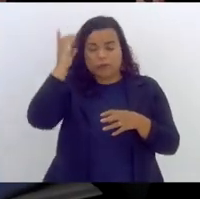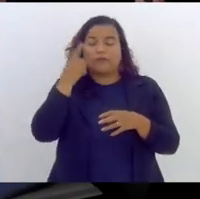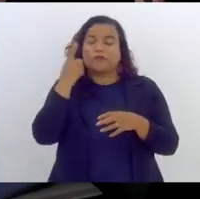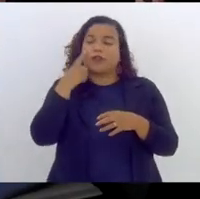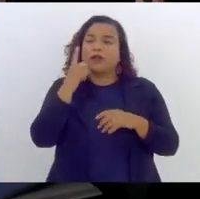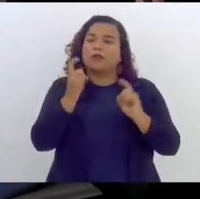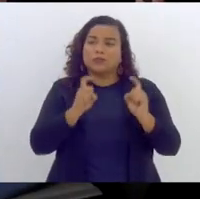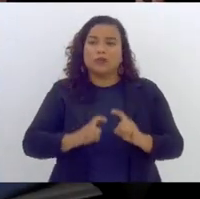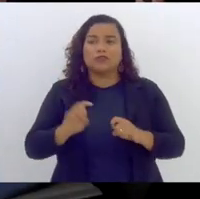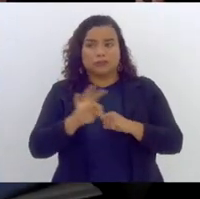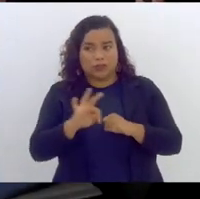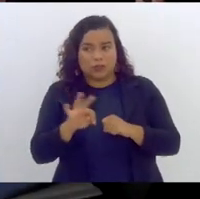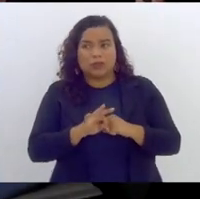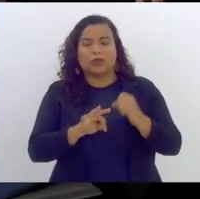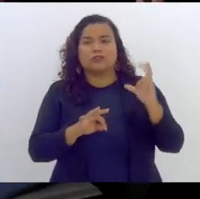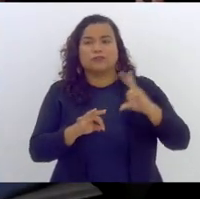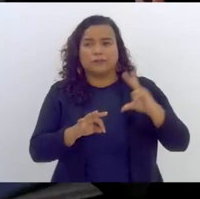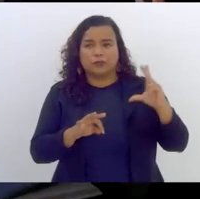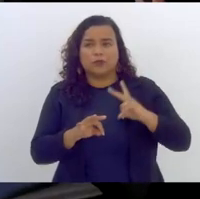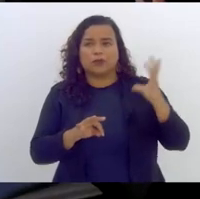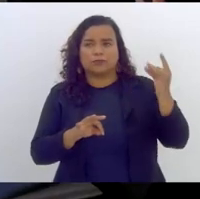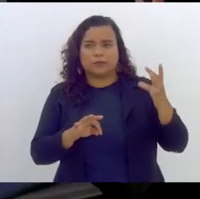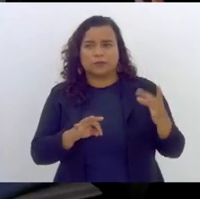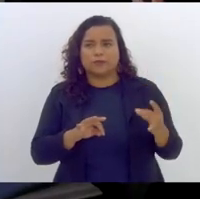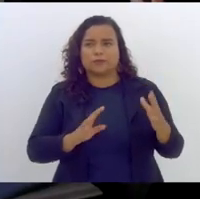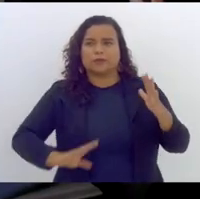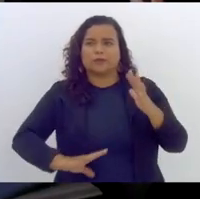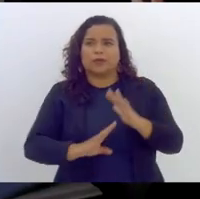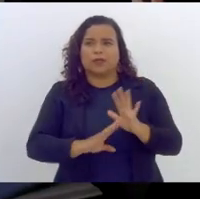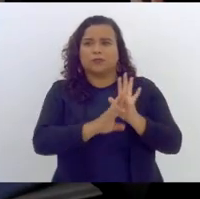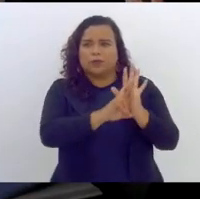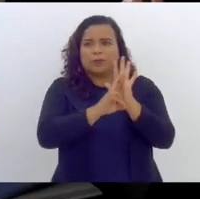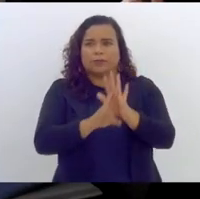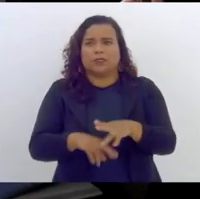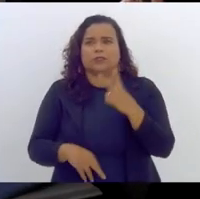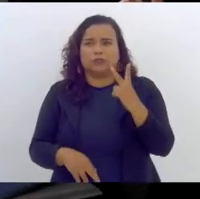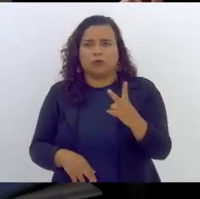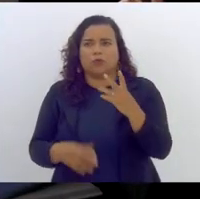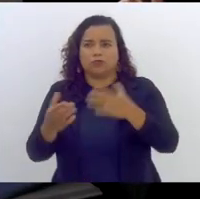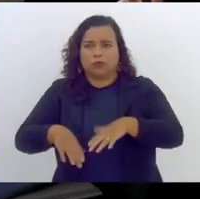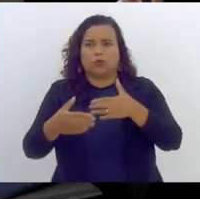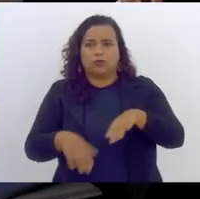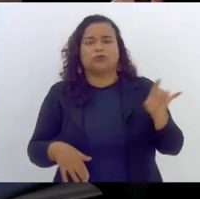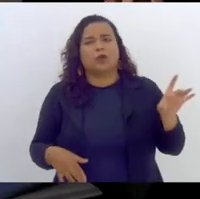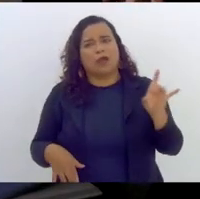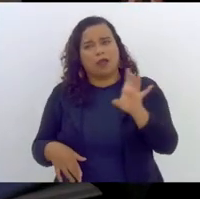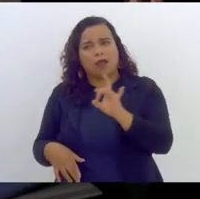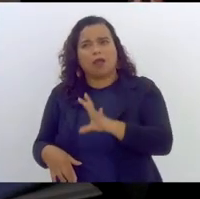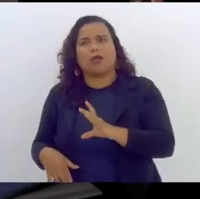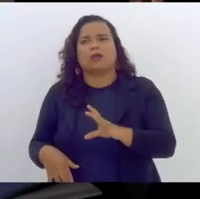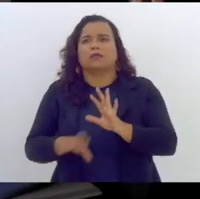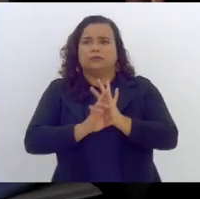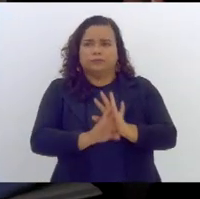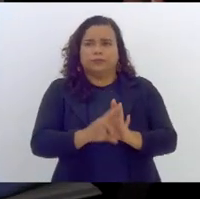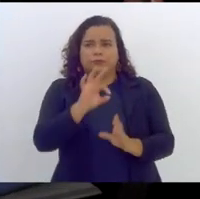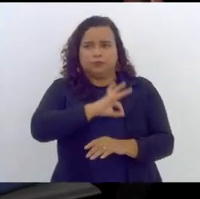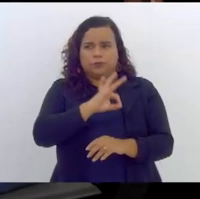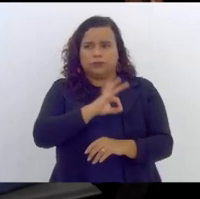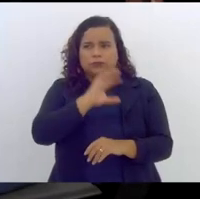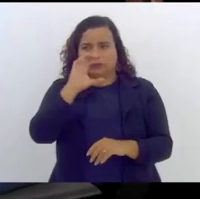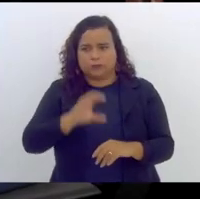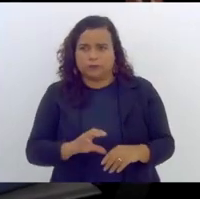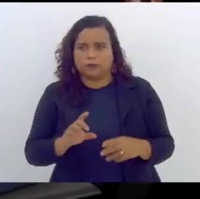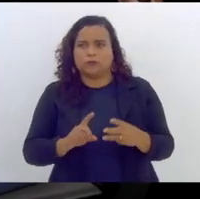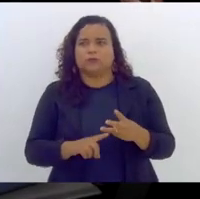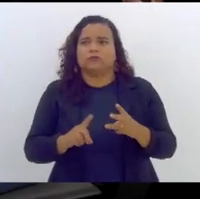técnicas individualizadas com no máximo dois representantes de cada concurso com representação da Polícia Civil com a